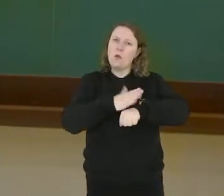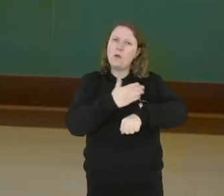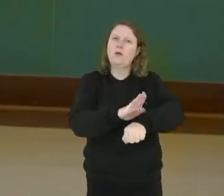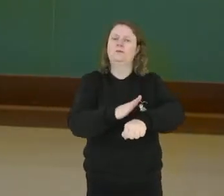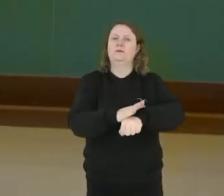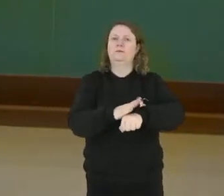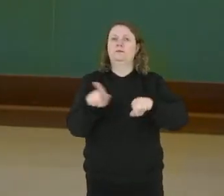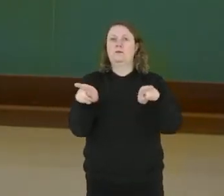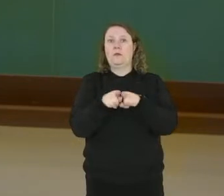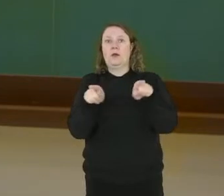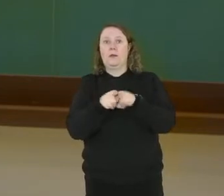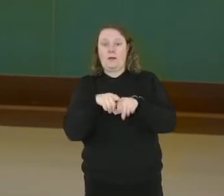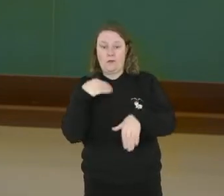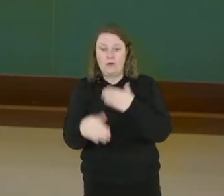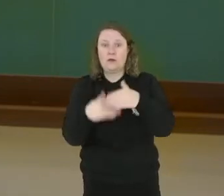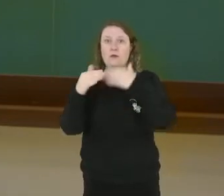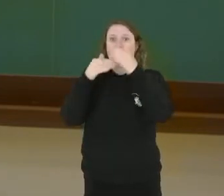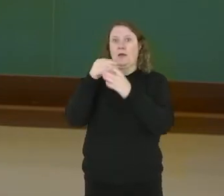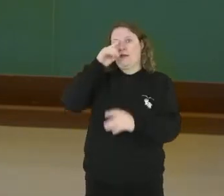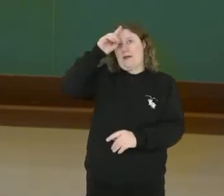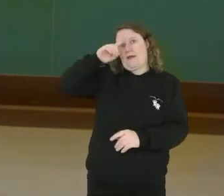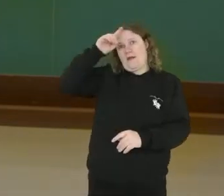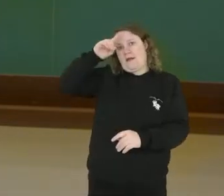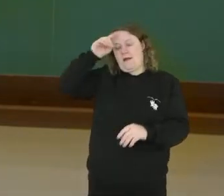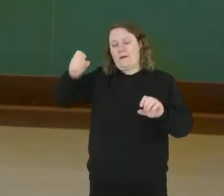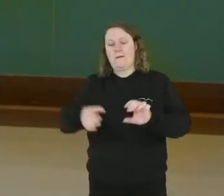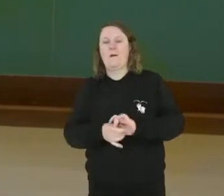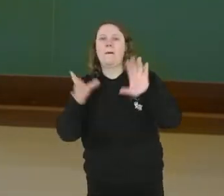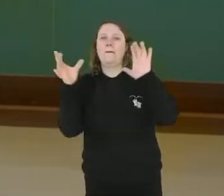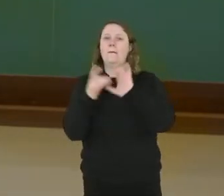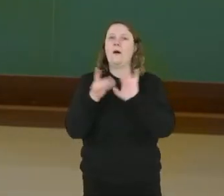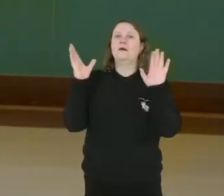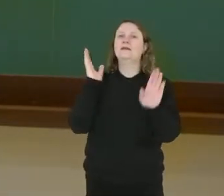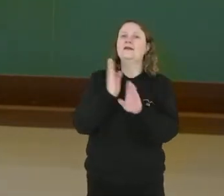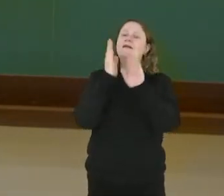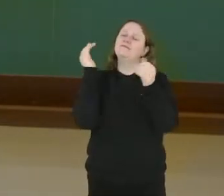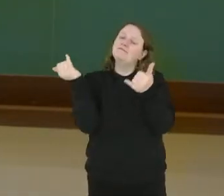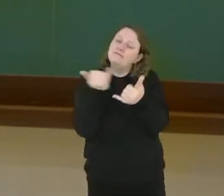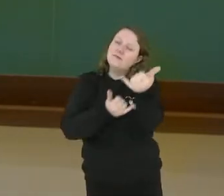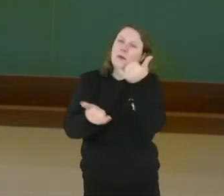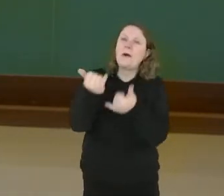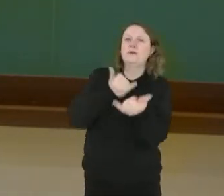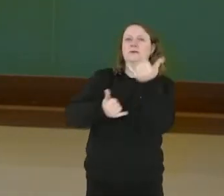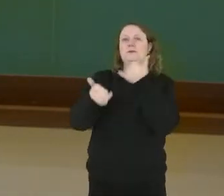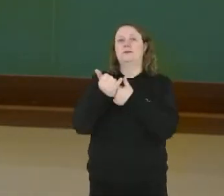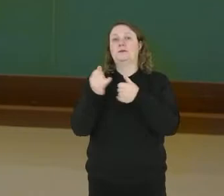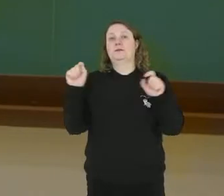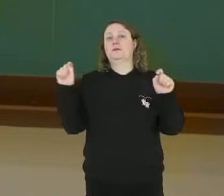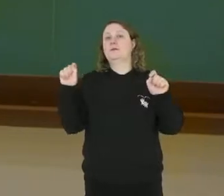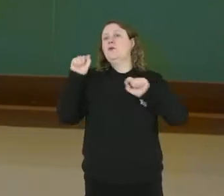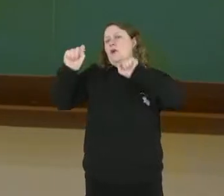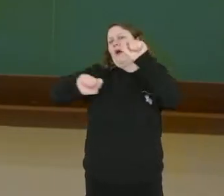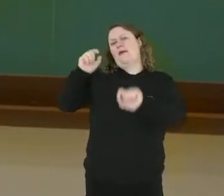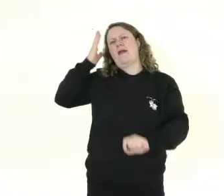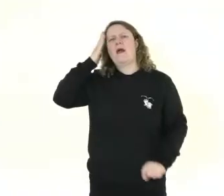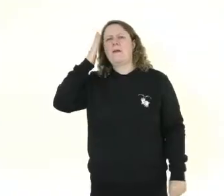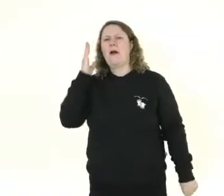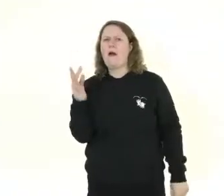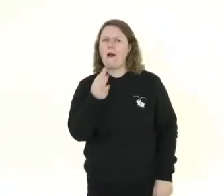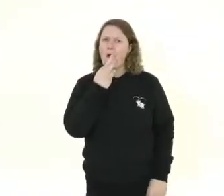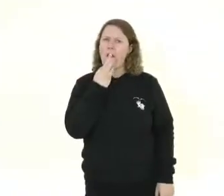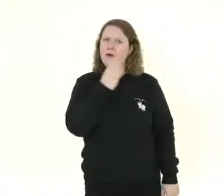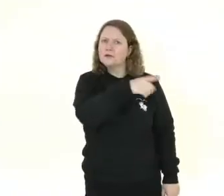da criatividade e espontaneidade através dos jogos. E o que sabemos? Você conhece algum